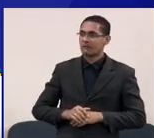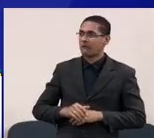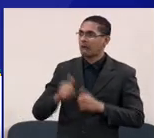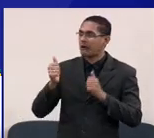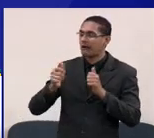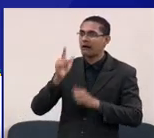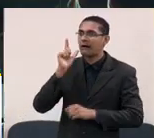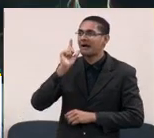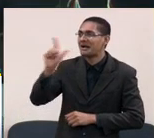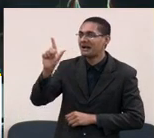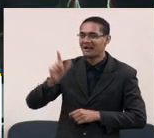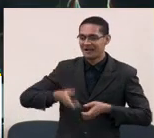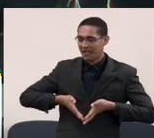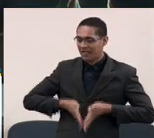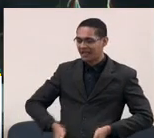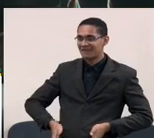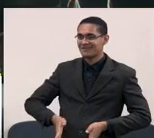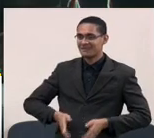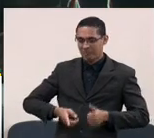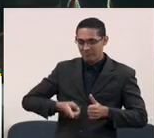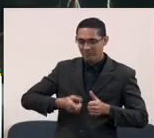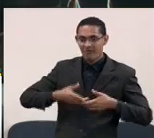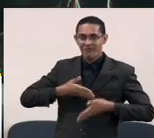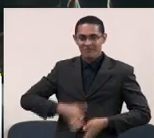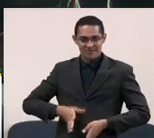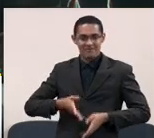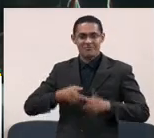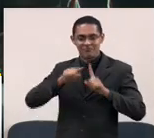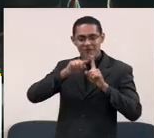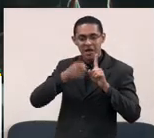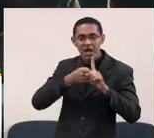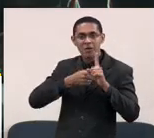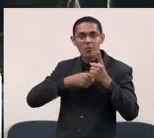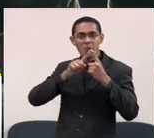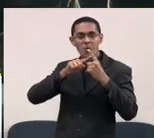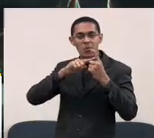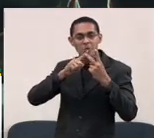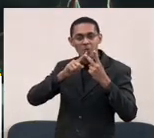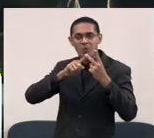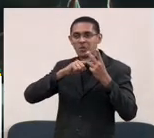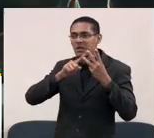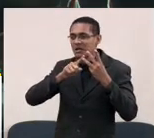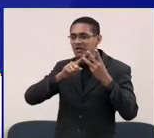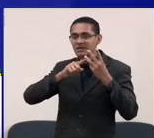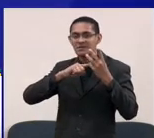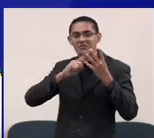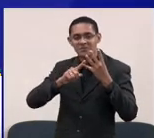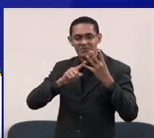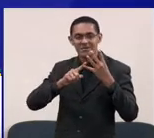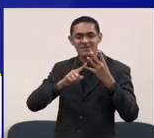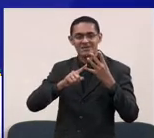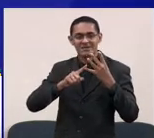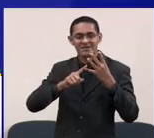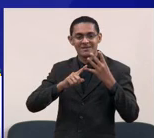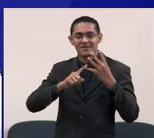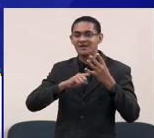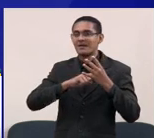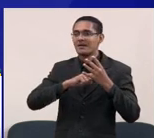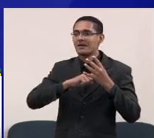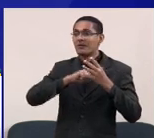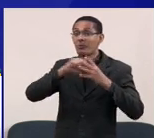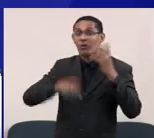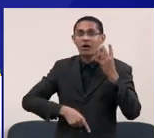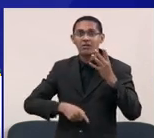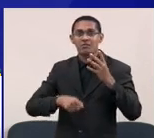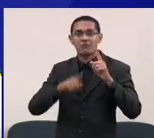chá? E lá veio o primeiro, e lá veio o segundo, e lá veio o terceiro, e lá veio. Quando eu me elegi